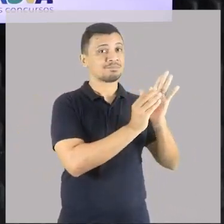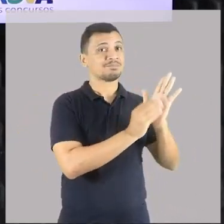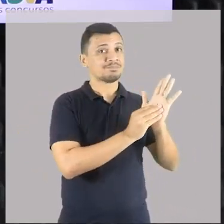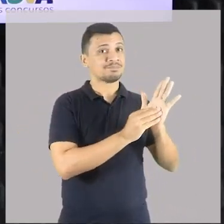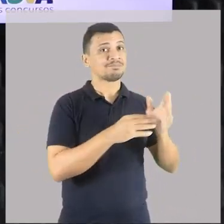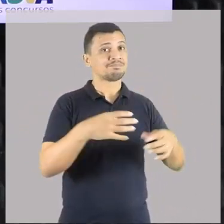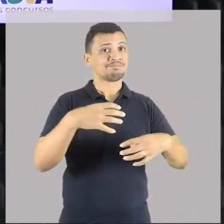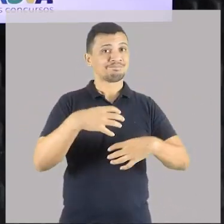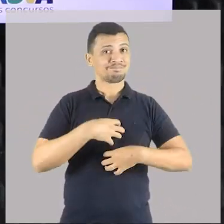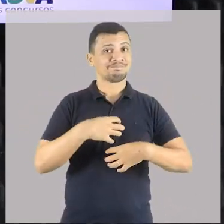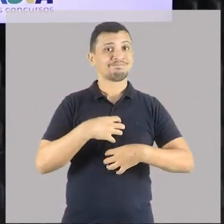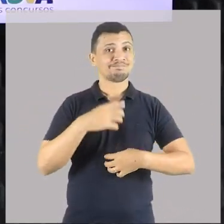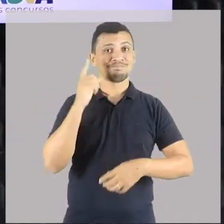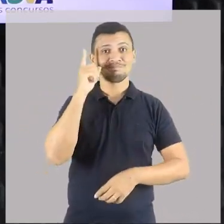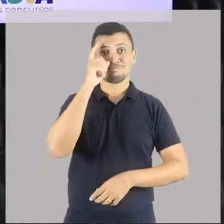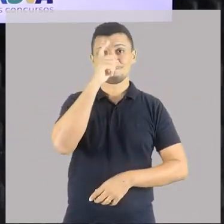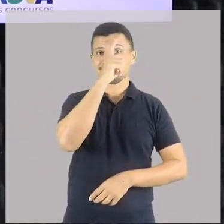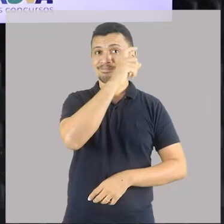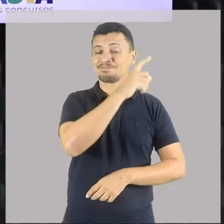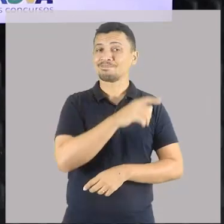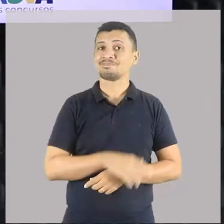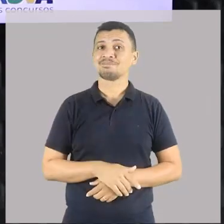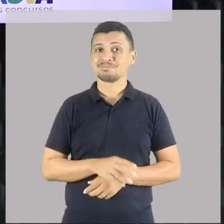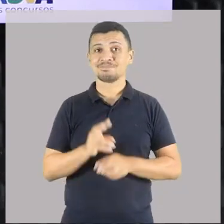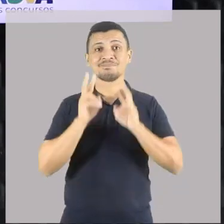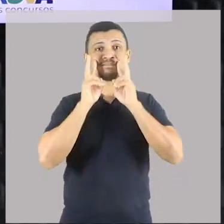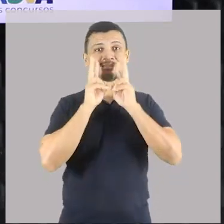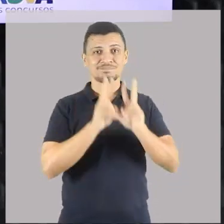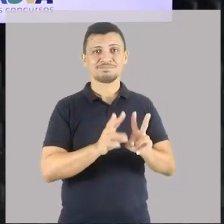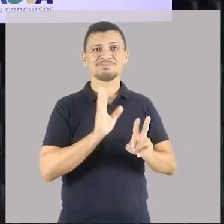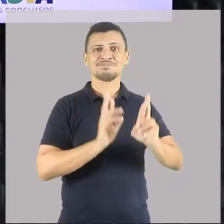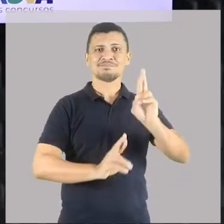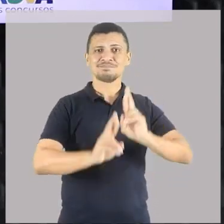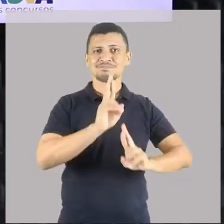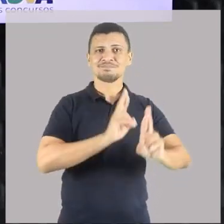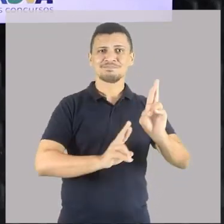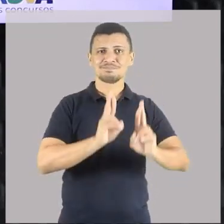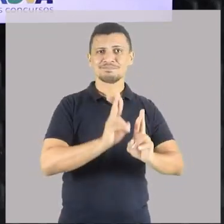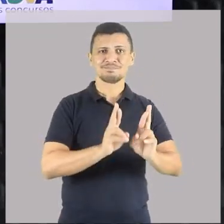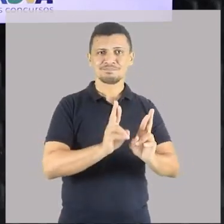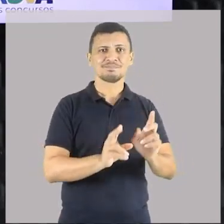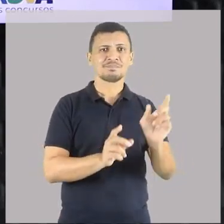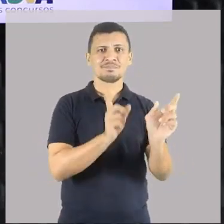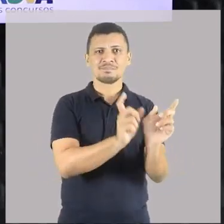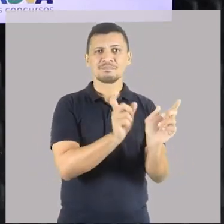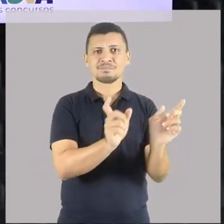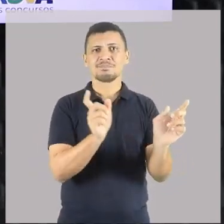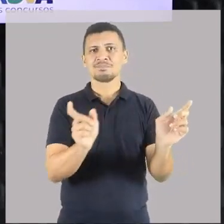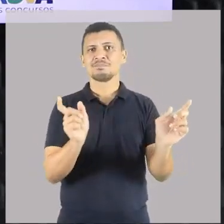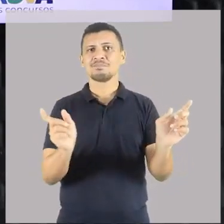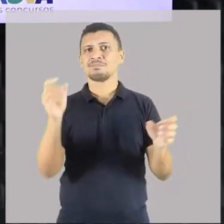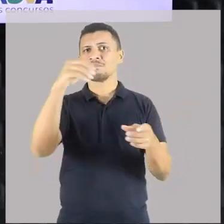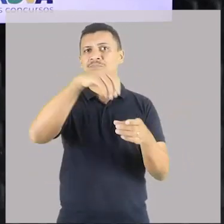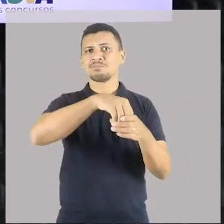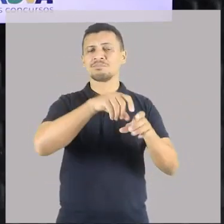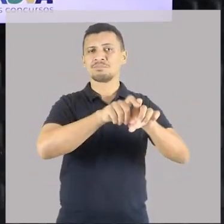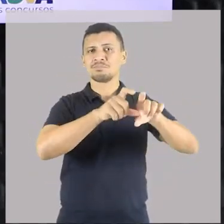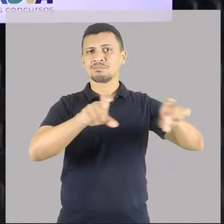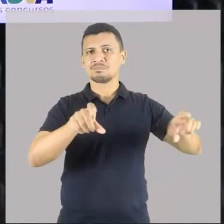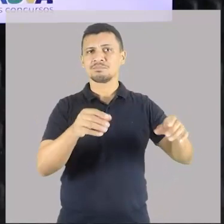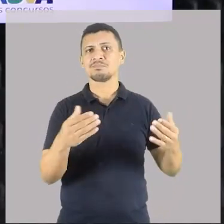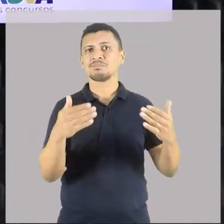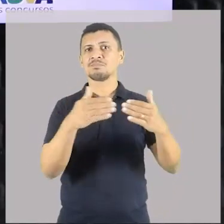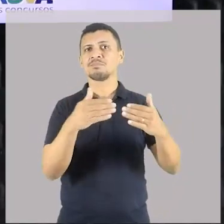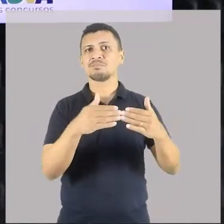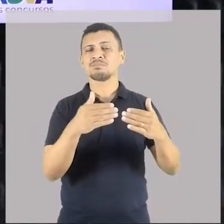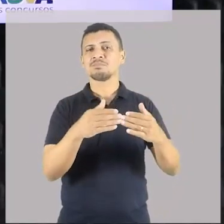sentem dificuldade. Nós já vimos as relações dos termos dentro da oração, associando funções sintáticas.